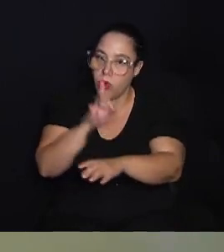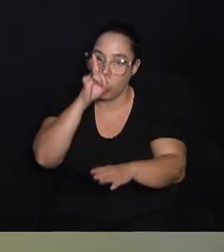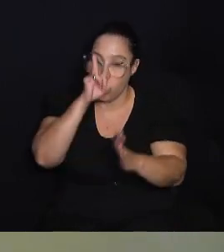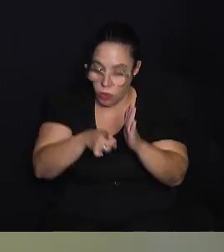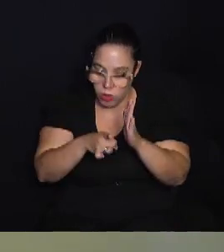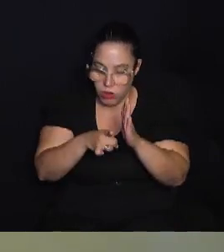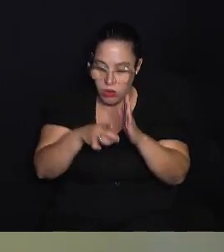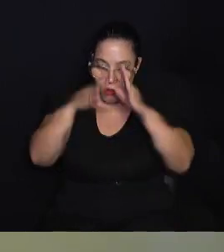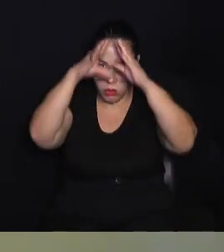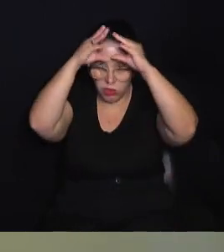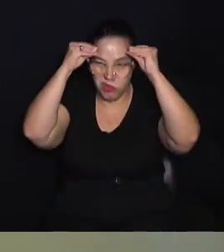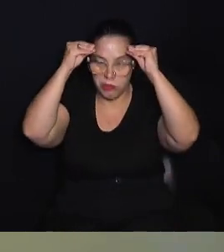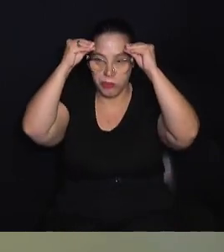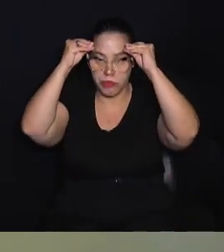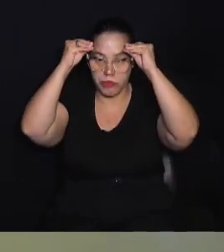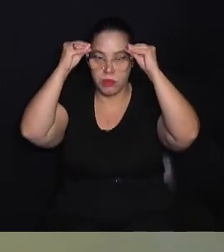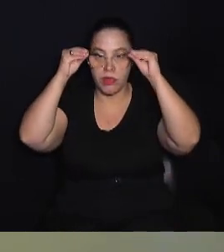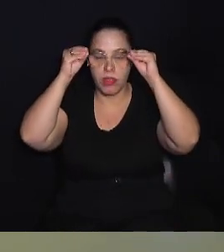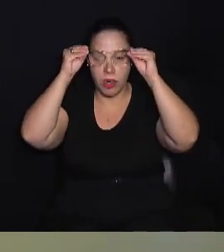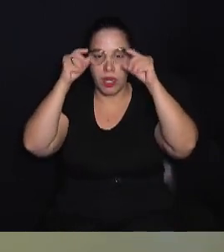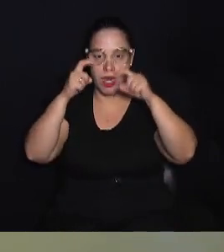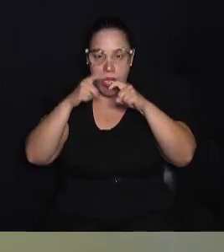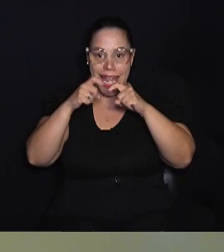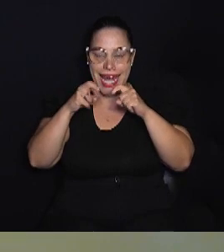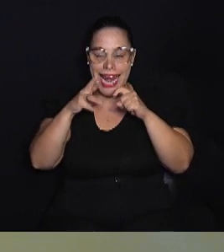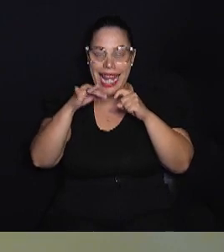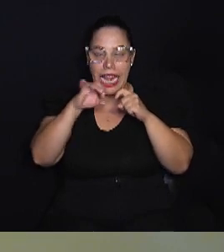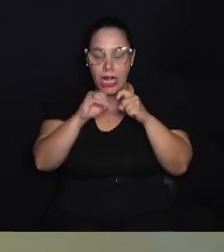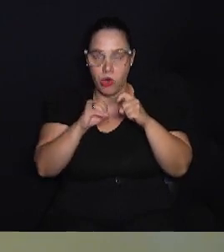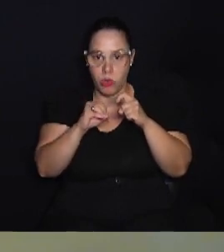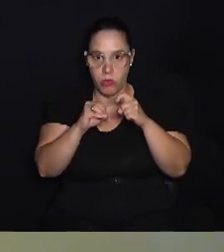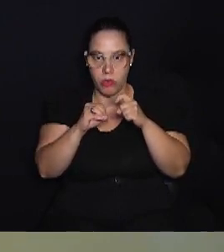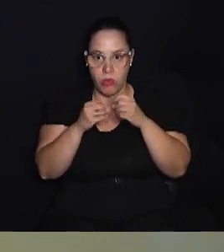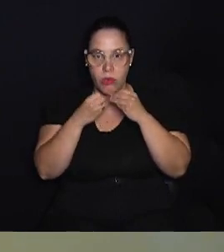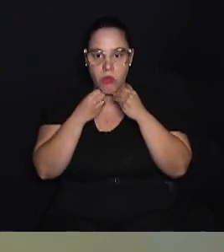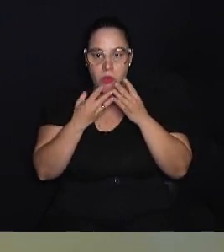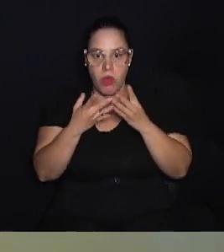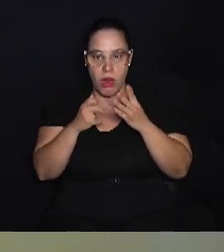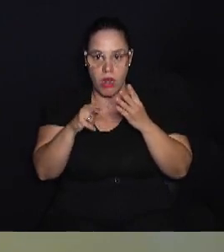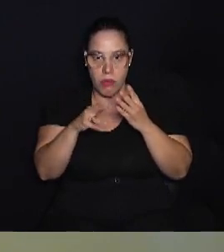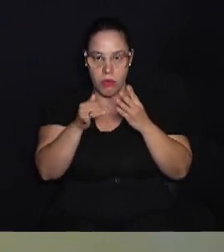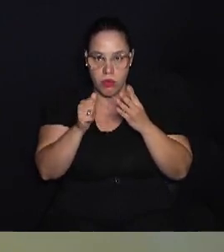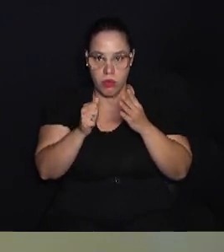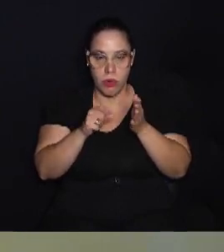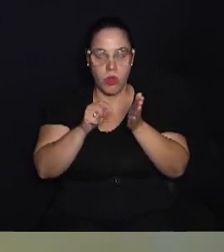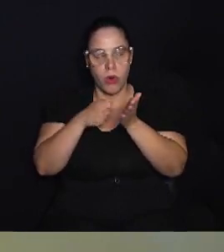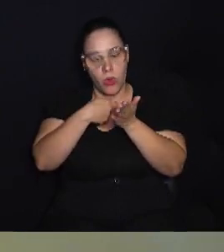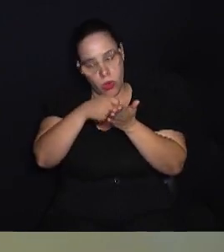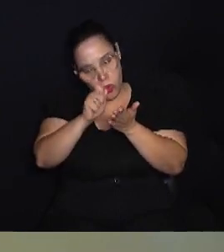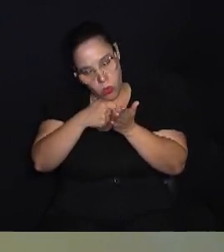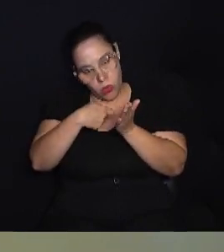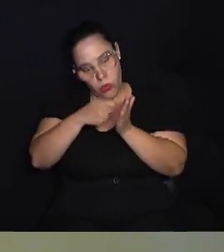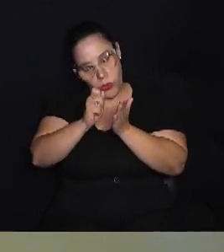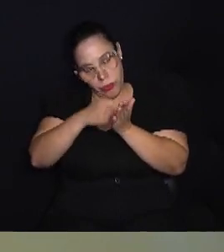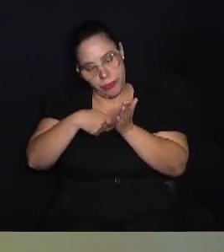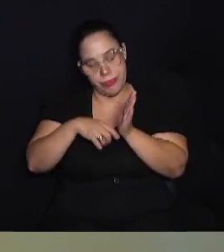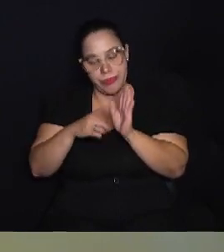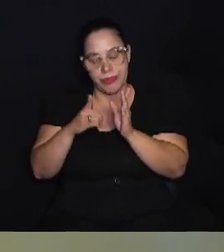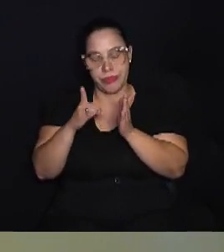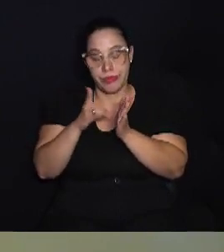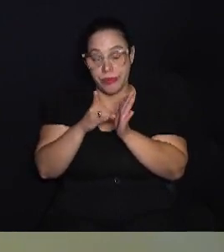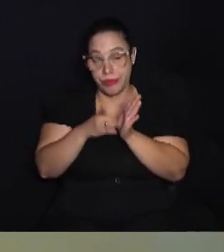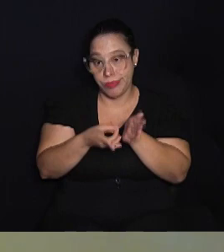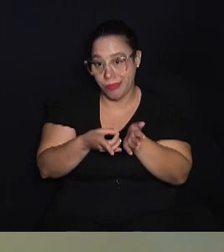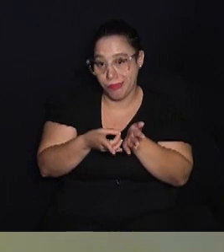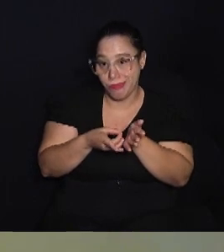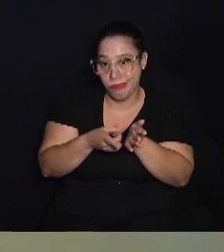diagnóstico do Alzheimer em si é um diagnóstico clínico. Então, tem que ter uma boa anamnese, existem questionários para você identificar os vários